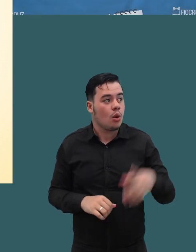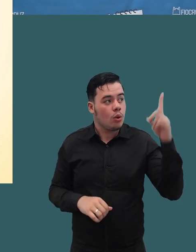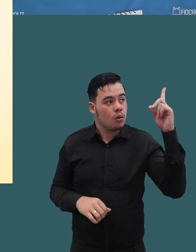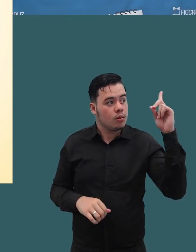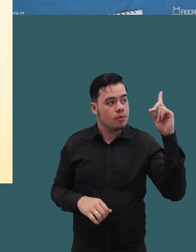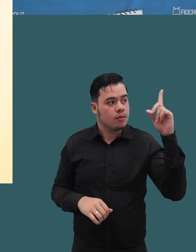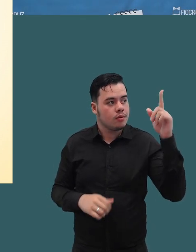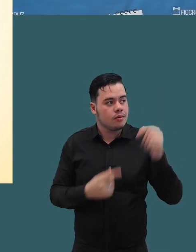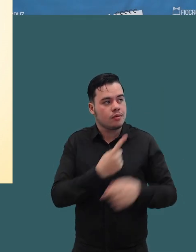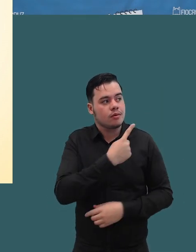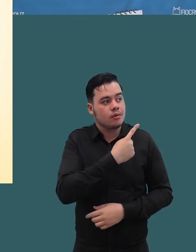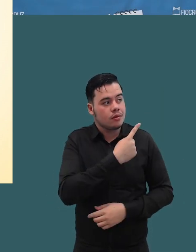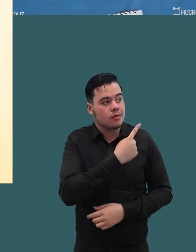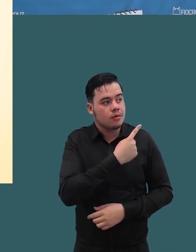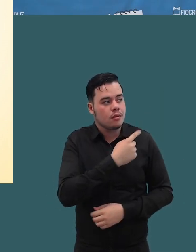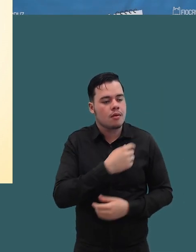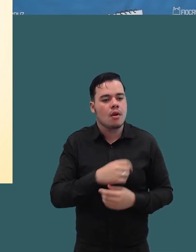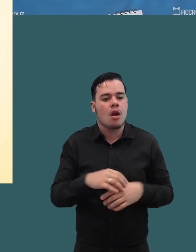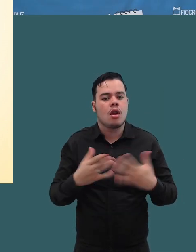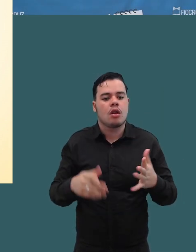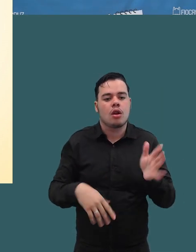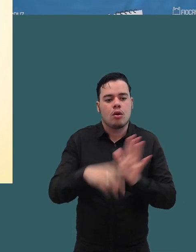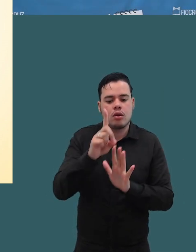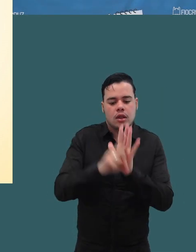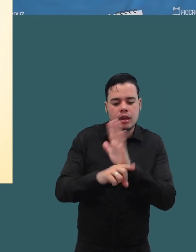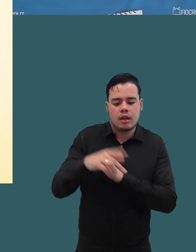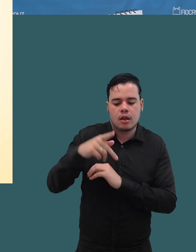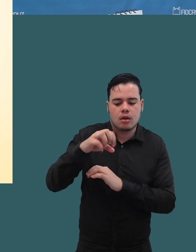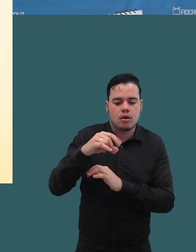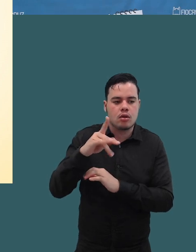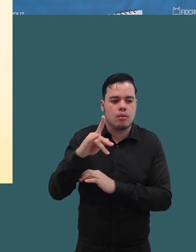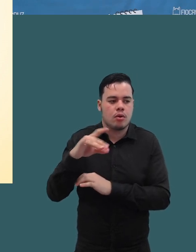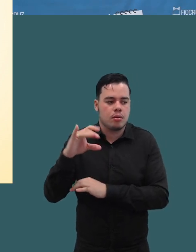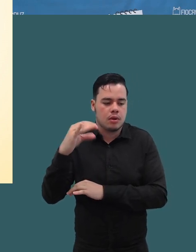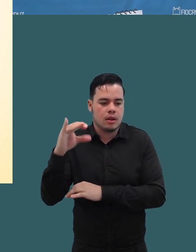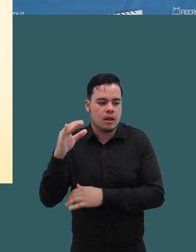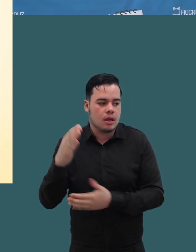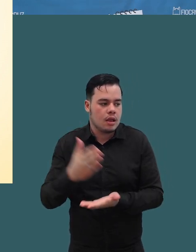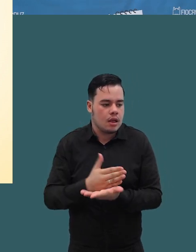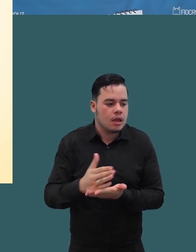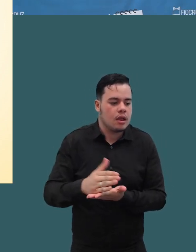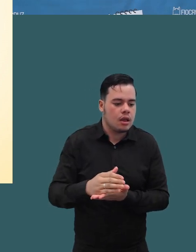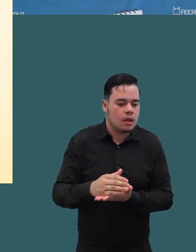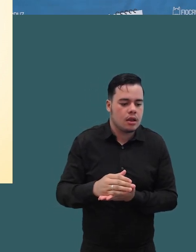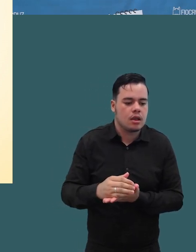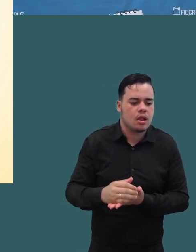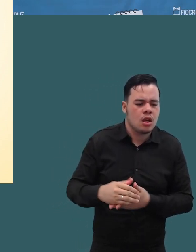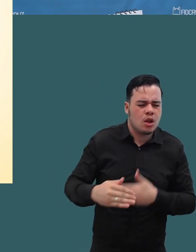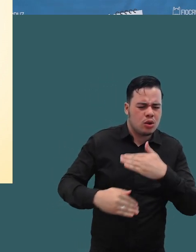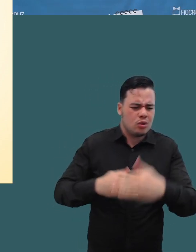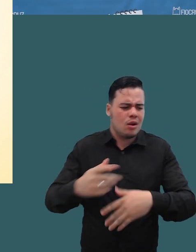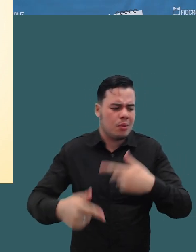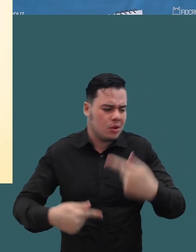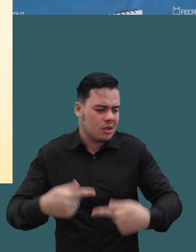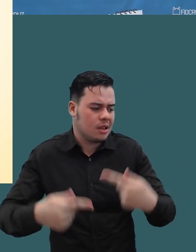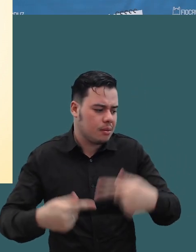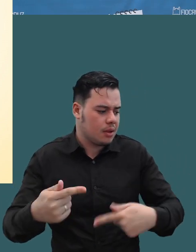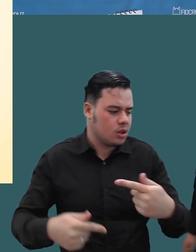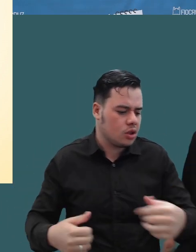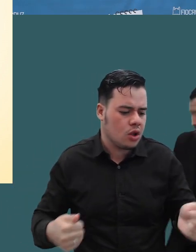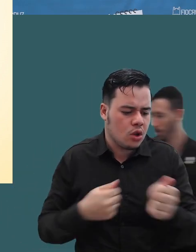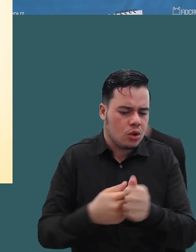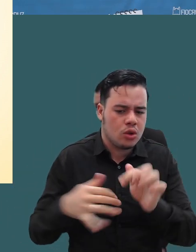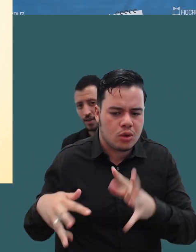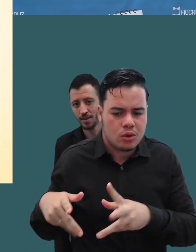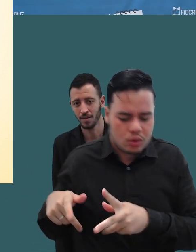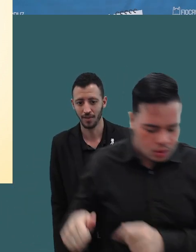O decreto do Pop Ciência, ele nasce primeiro de um amplo debate junto com todos